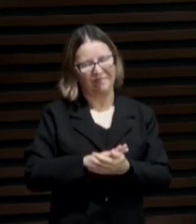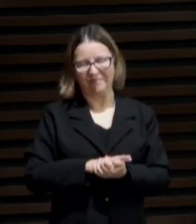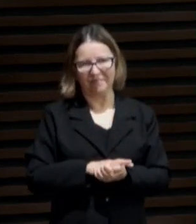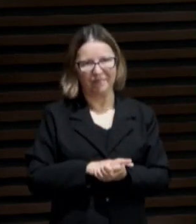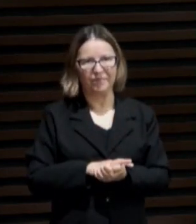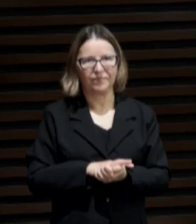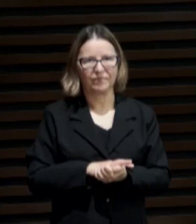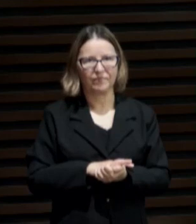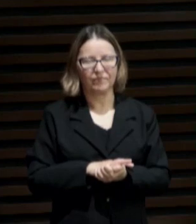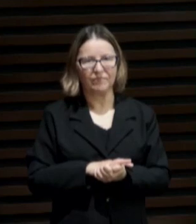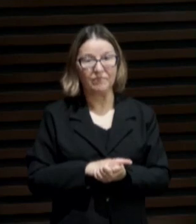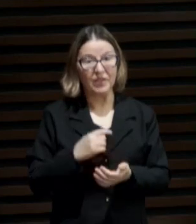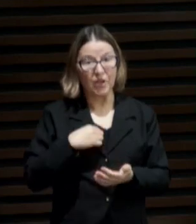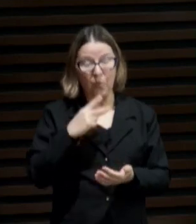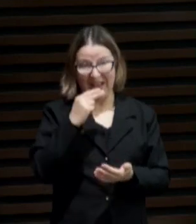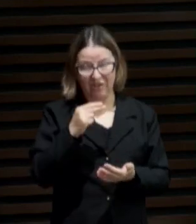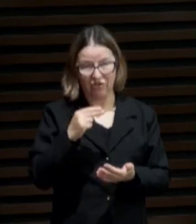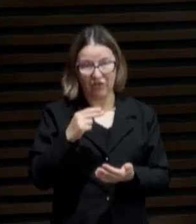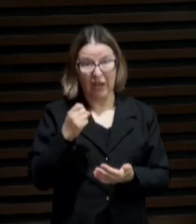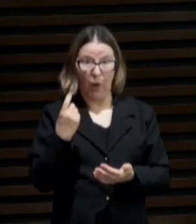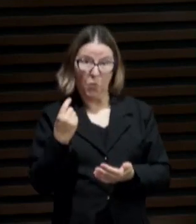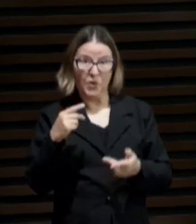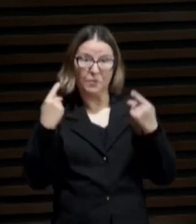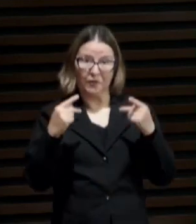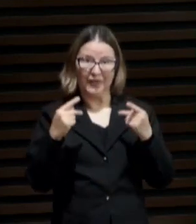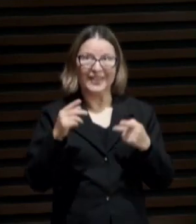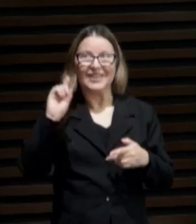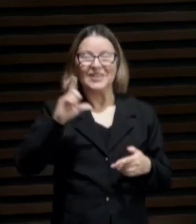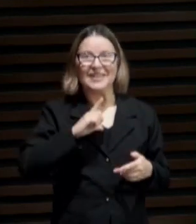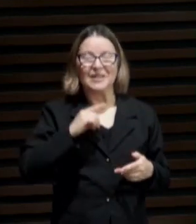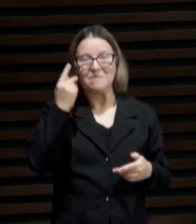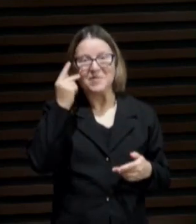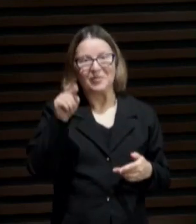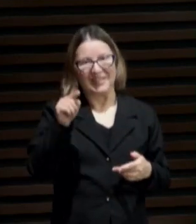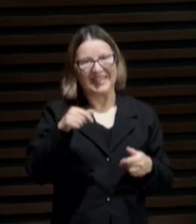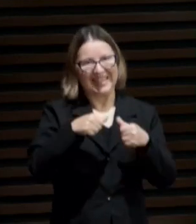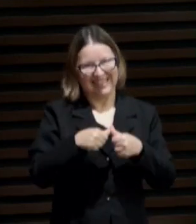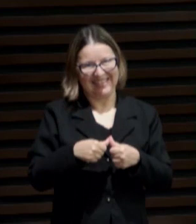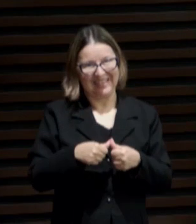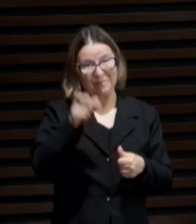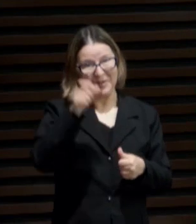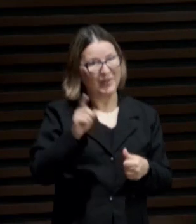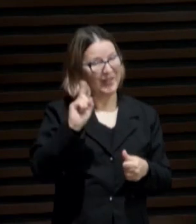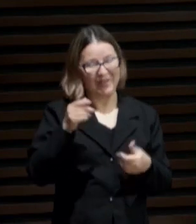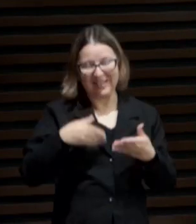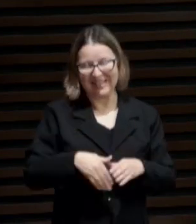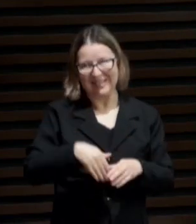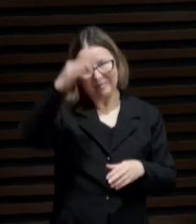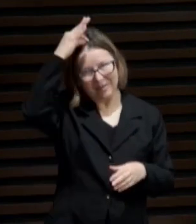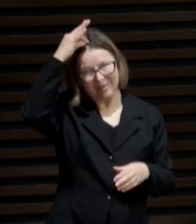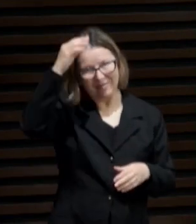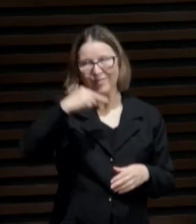Eu creio que a única profecia que Deus tem para você é essa. Aquele que não nascer de novo, não pode ver o reino de